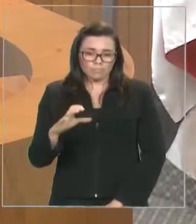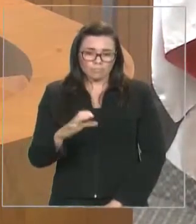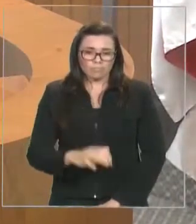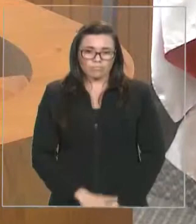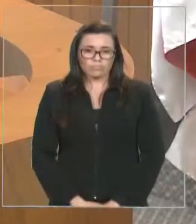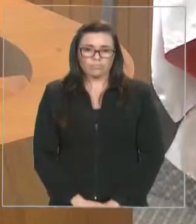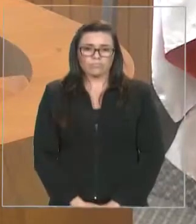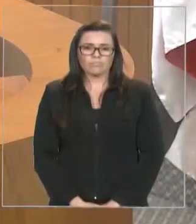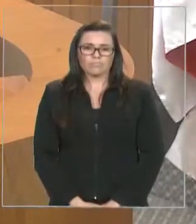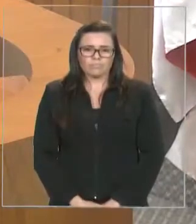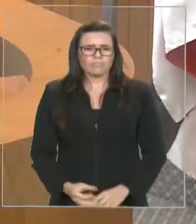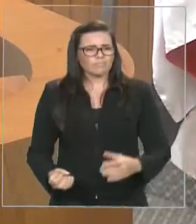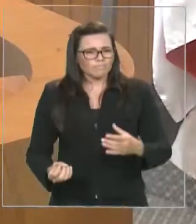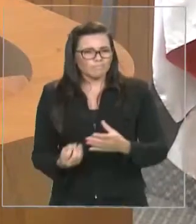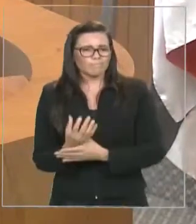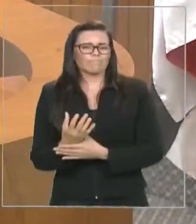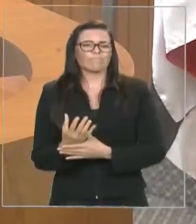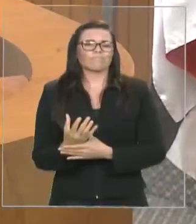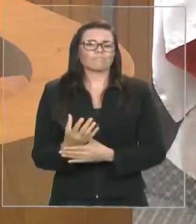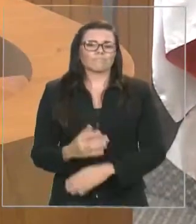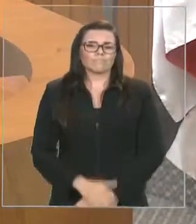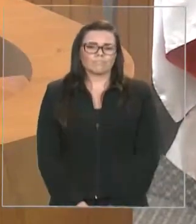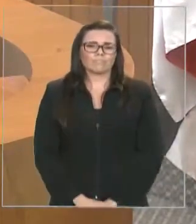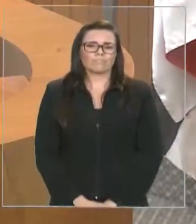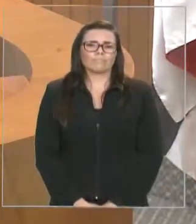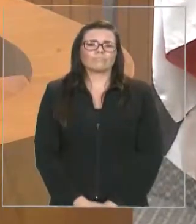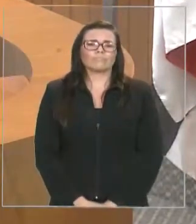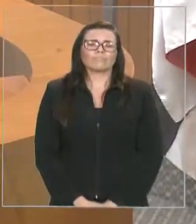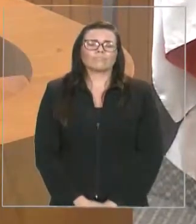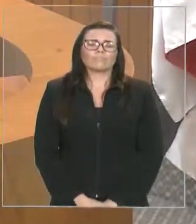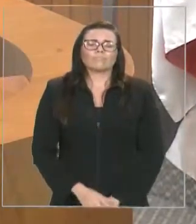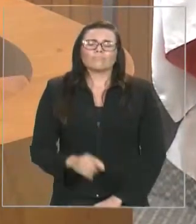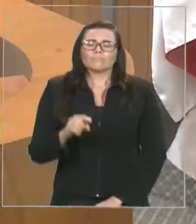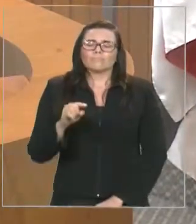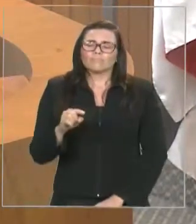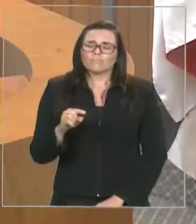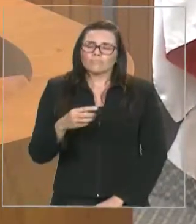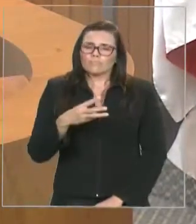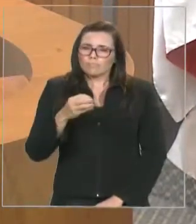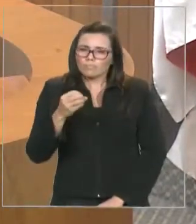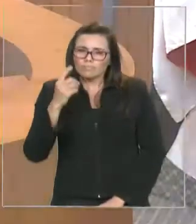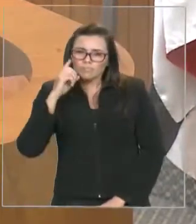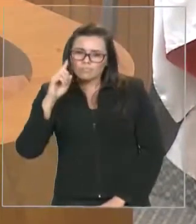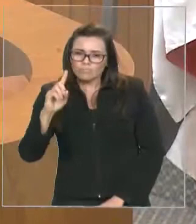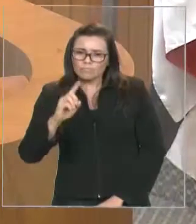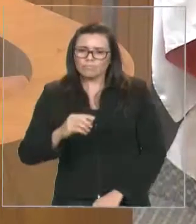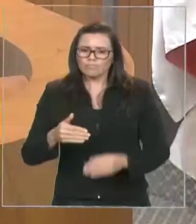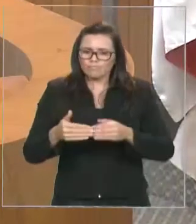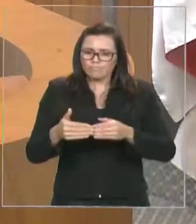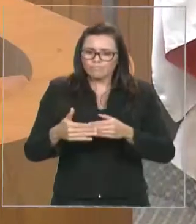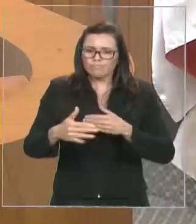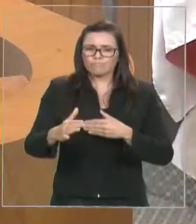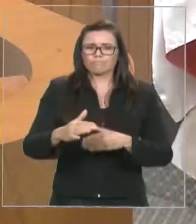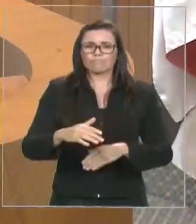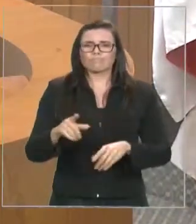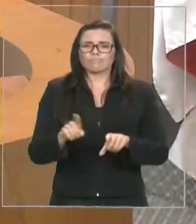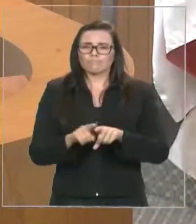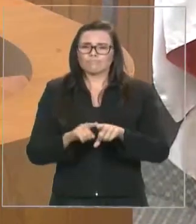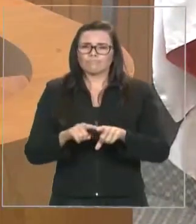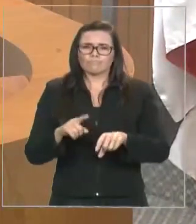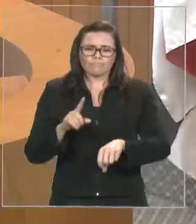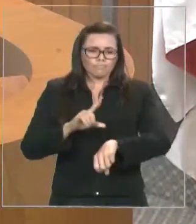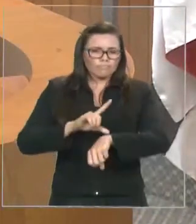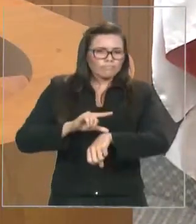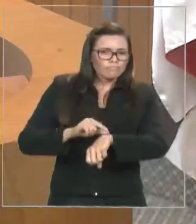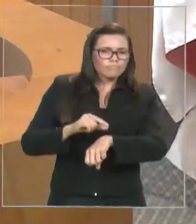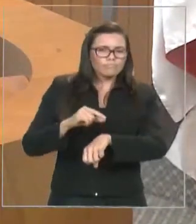correspondente bancário transacional com horário estendido já nos próximos 30 dias para que melhore o atendimento.